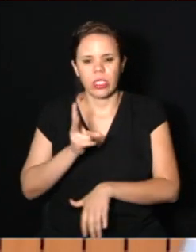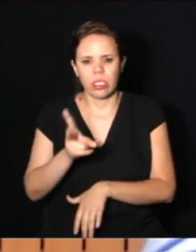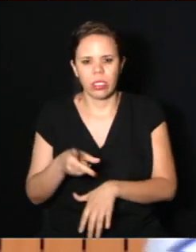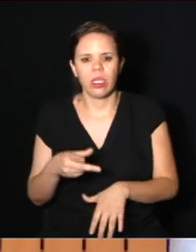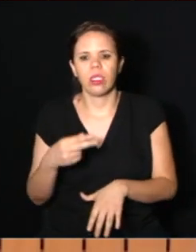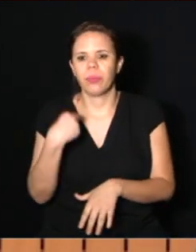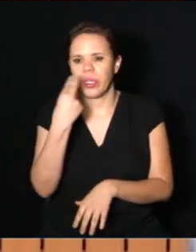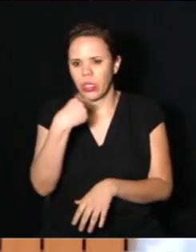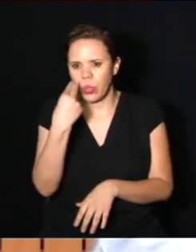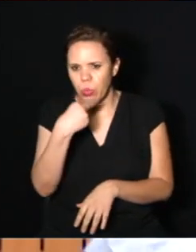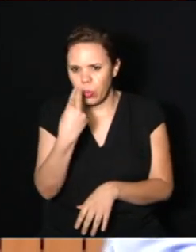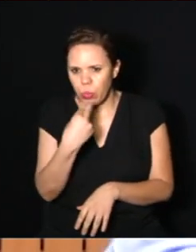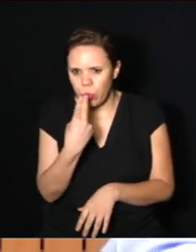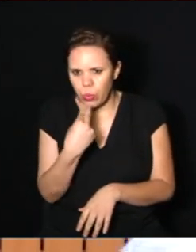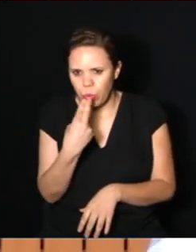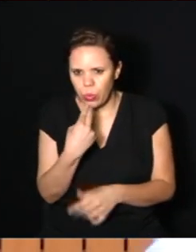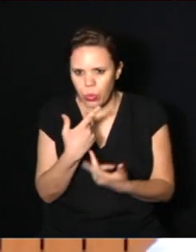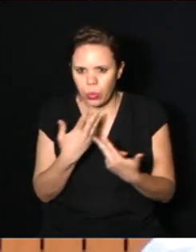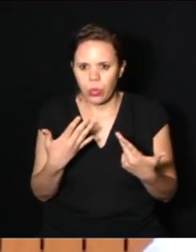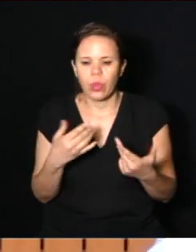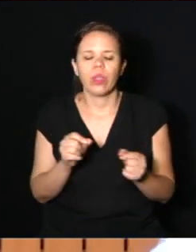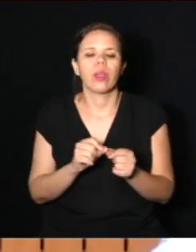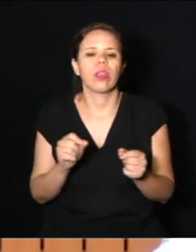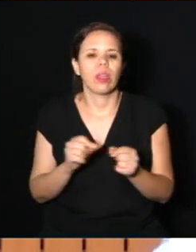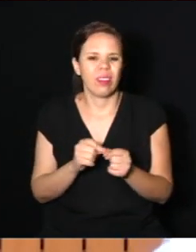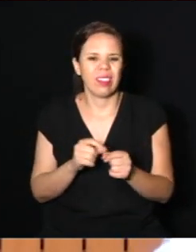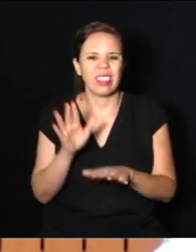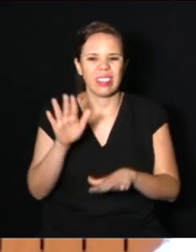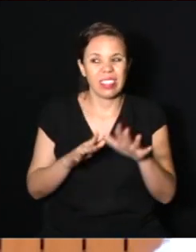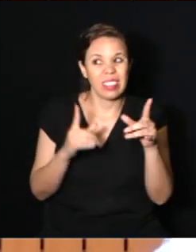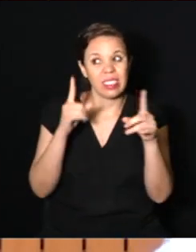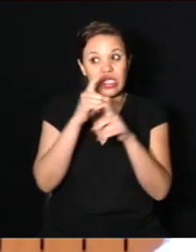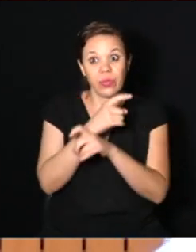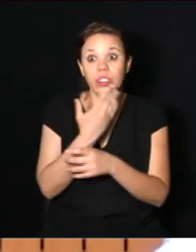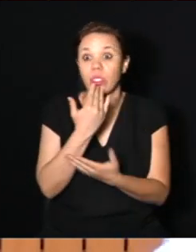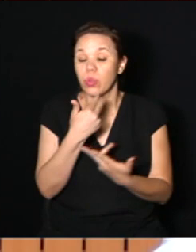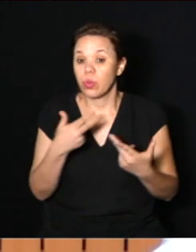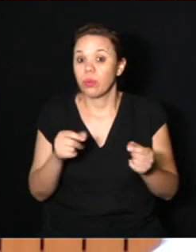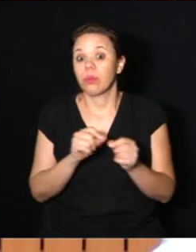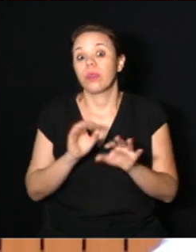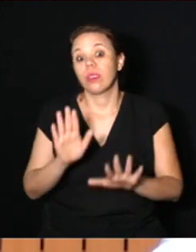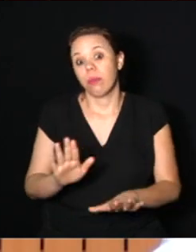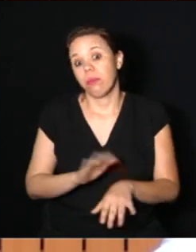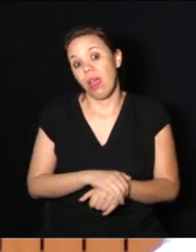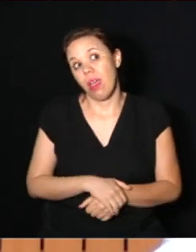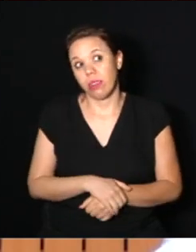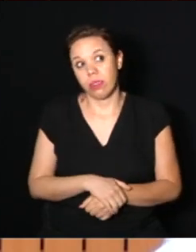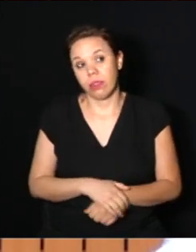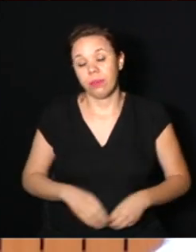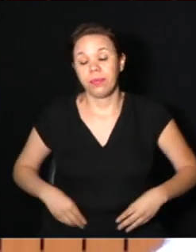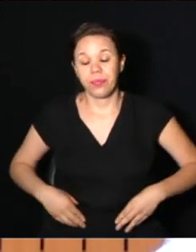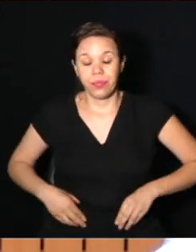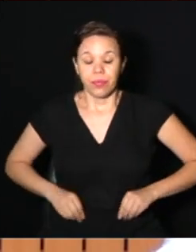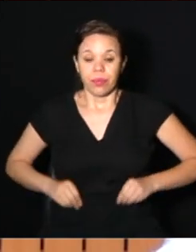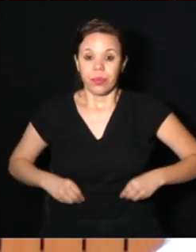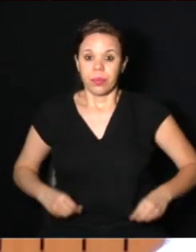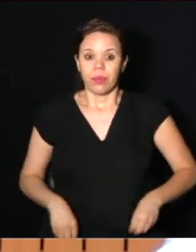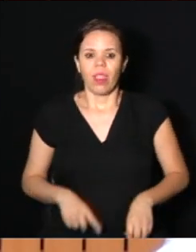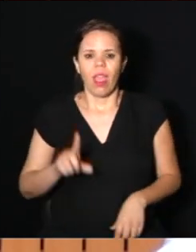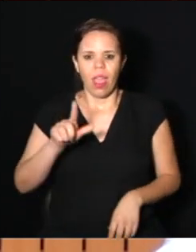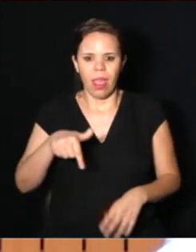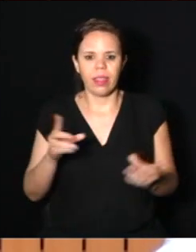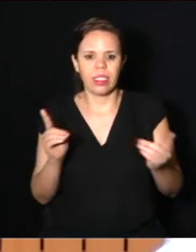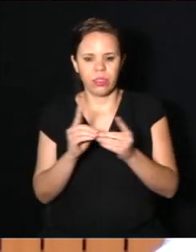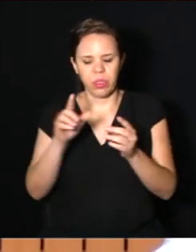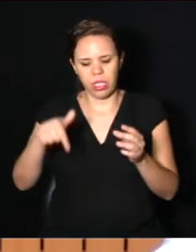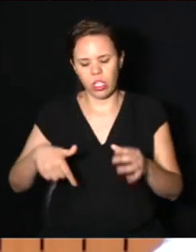nutrição também, que são formas complexas de nutrição. E esse serviço sempre foi motivo de orgulho na